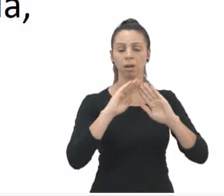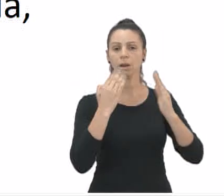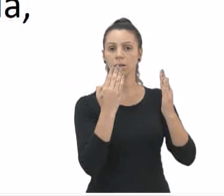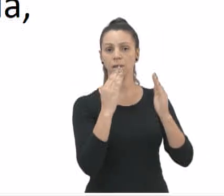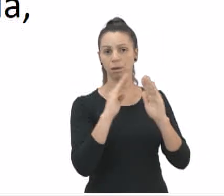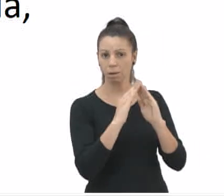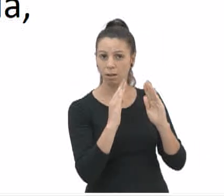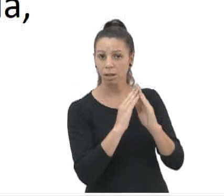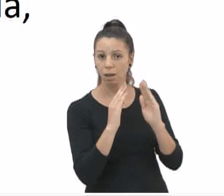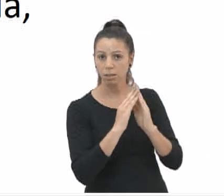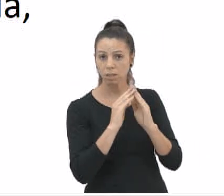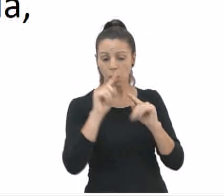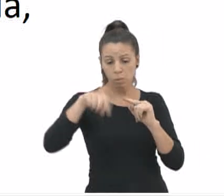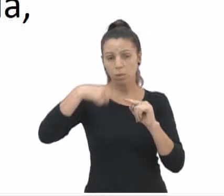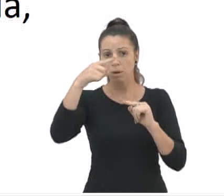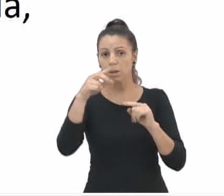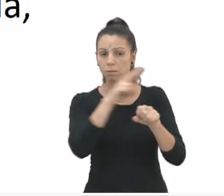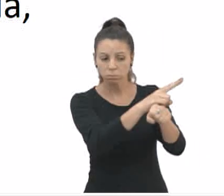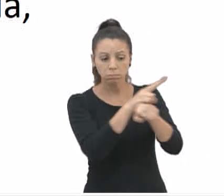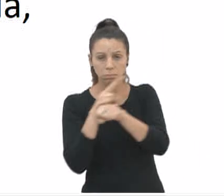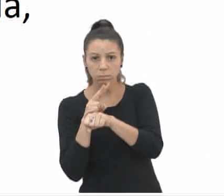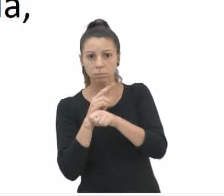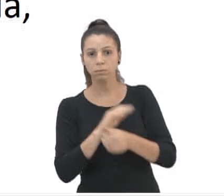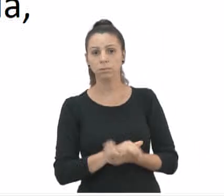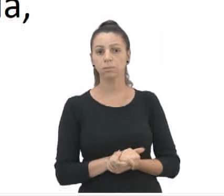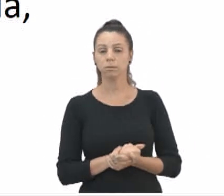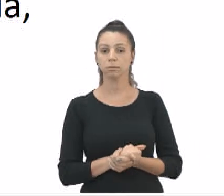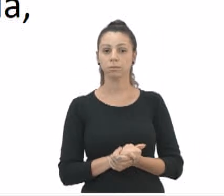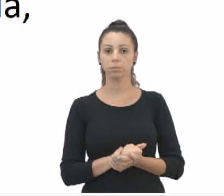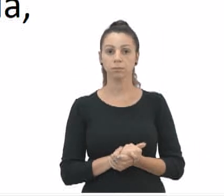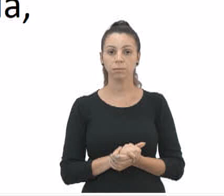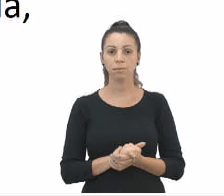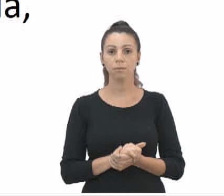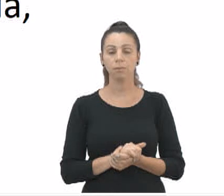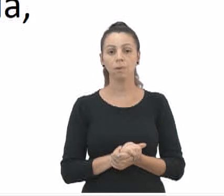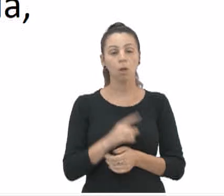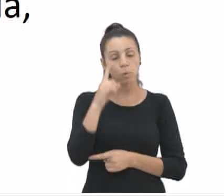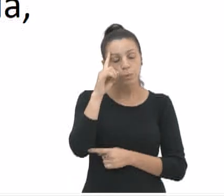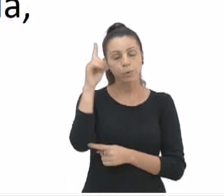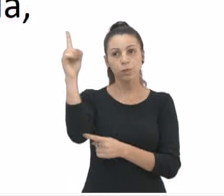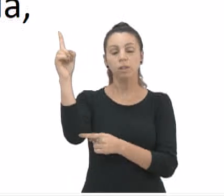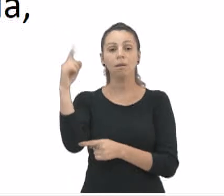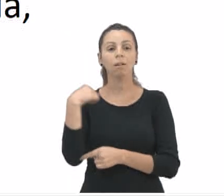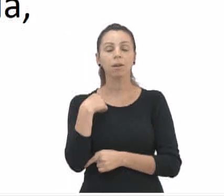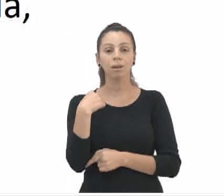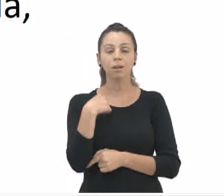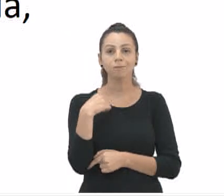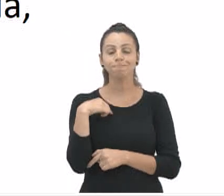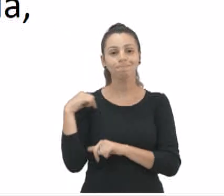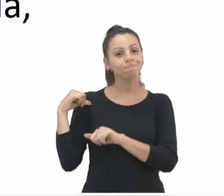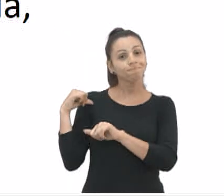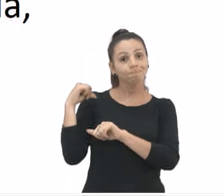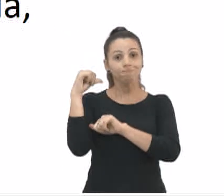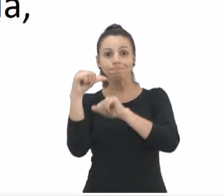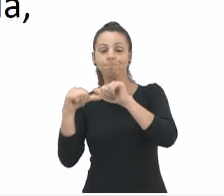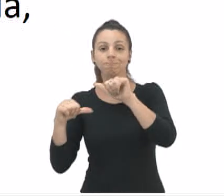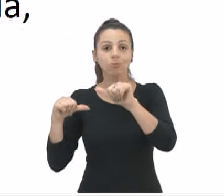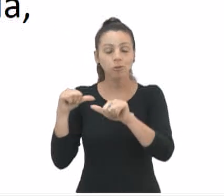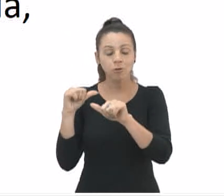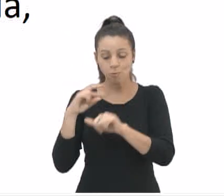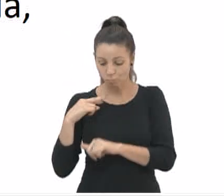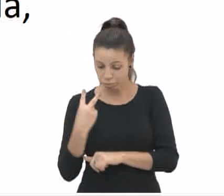dia seguinte e que ela o emprestaria. Até o dia seguinte, eu me transformei na